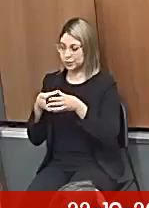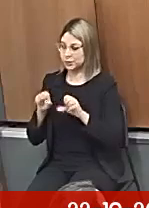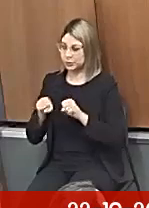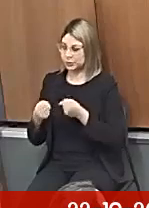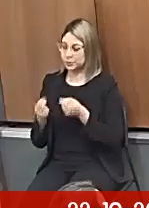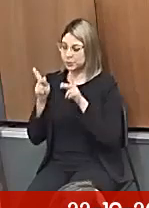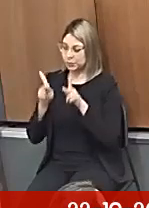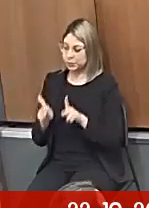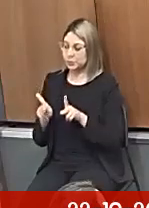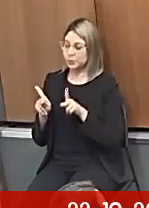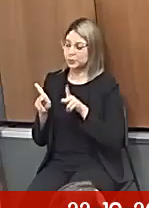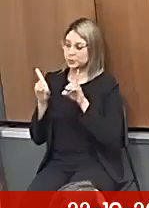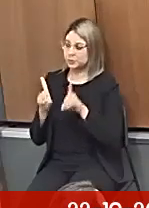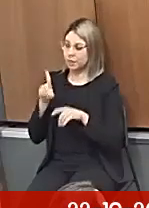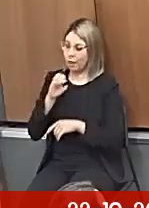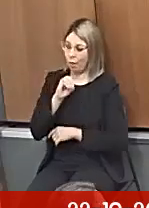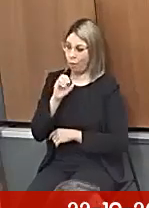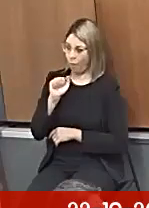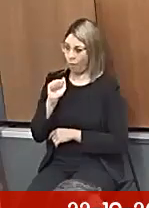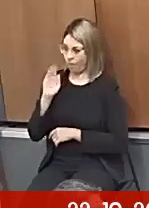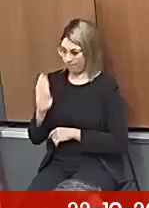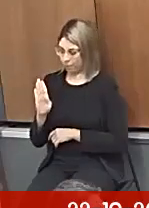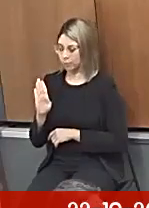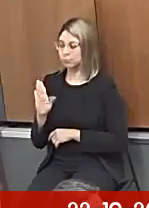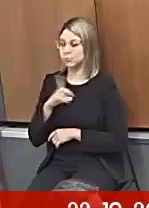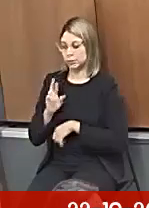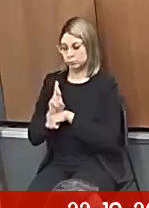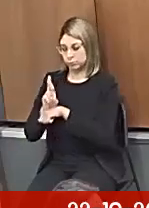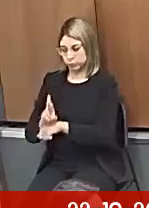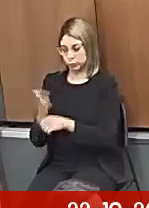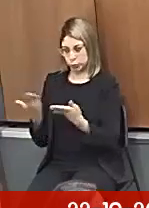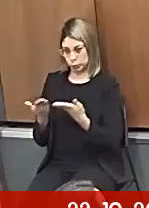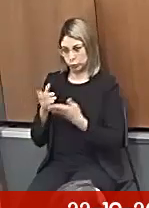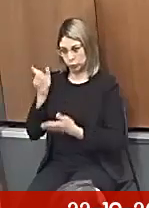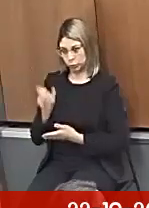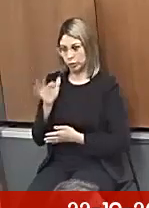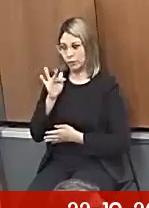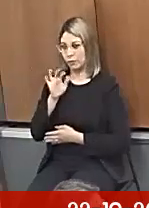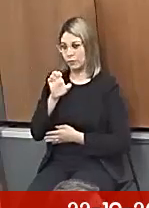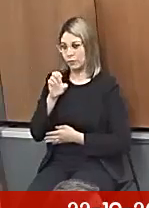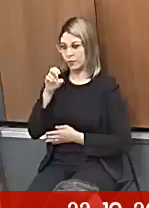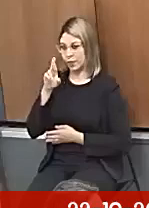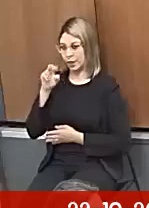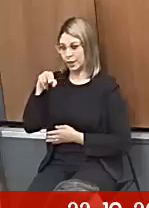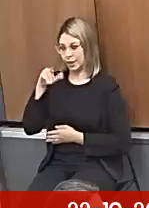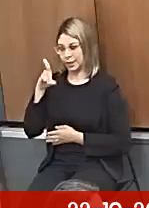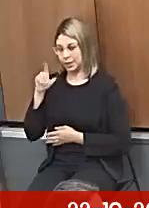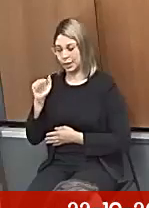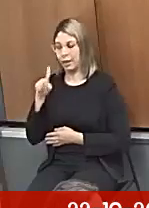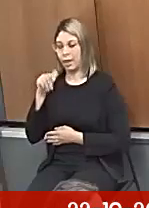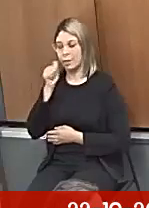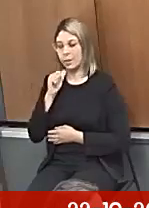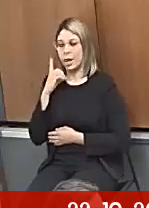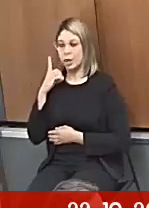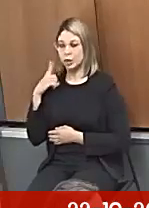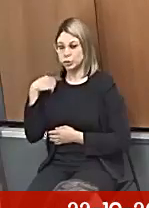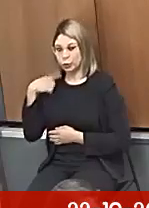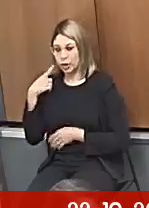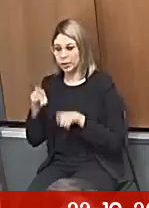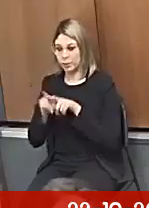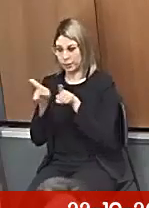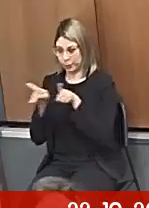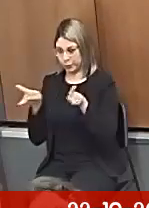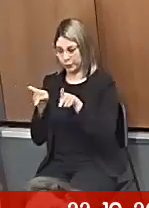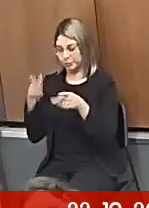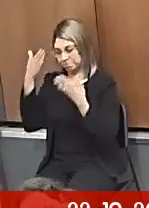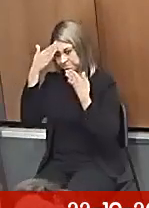Direitos da Pessoa com Deficiência da OAB, está representado nessa audiência pela Fernanda Paula Diniz, advogada e professora. Tá,